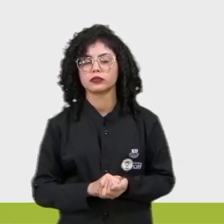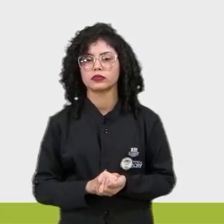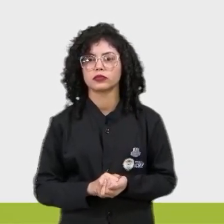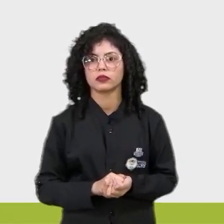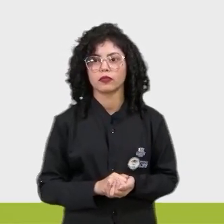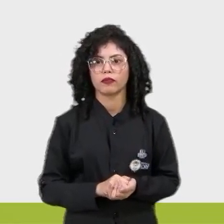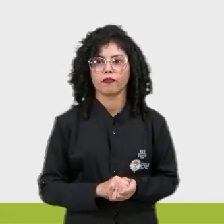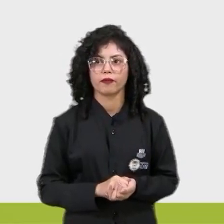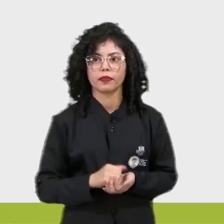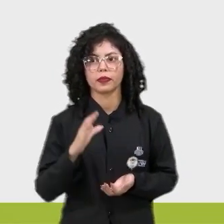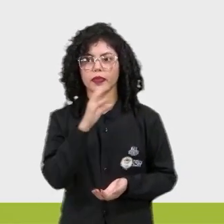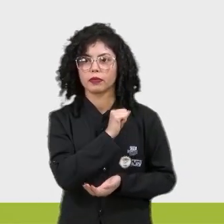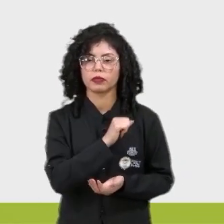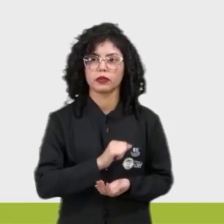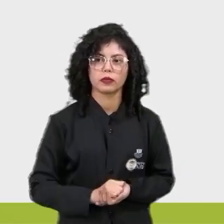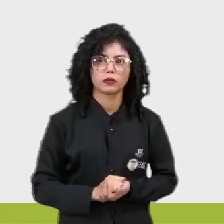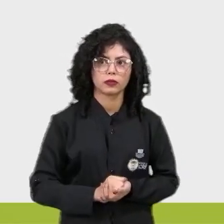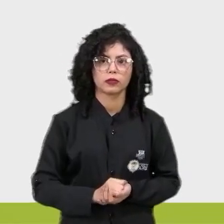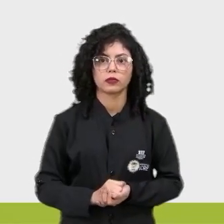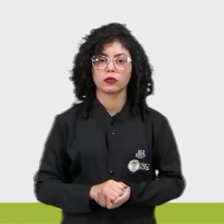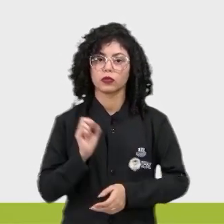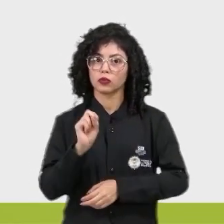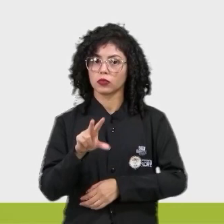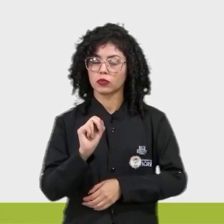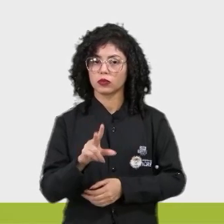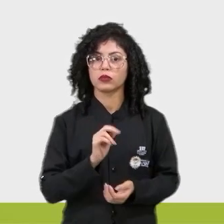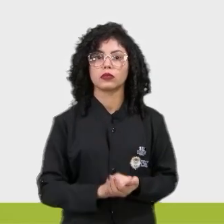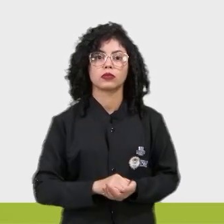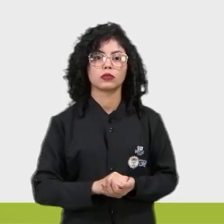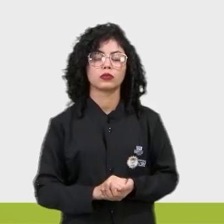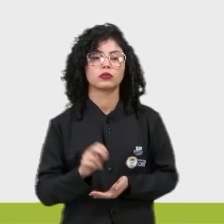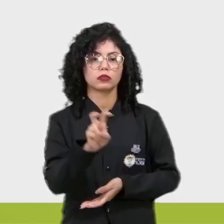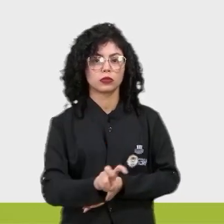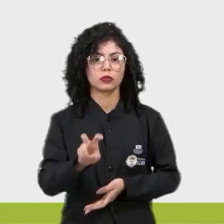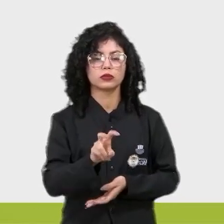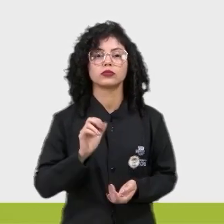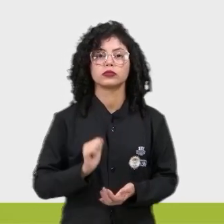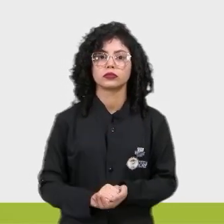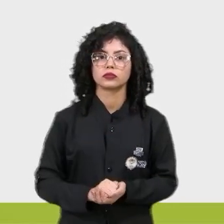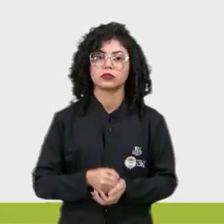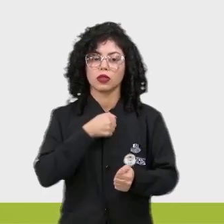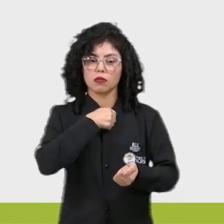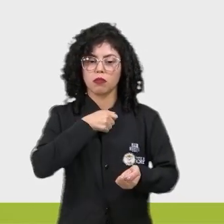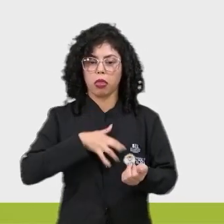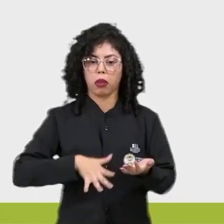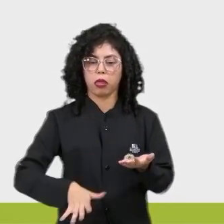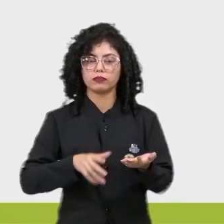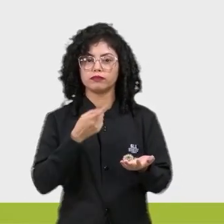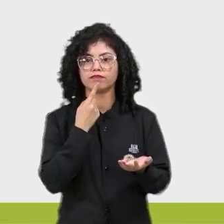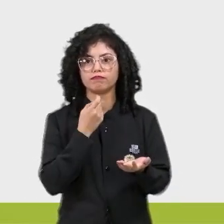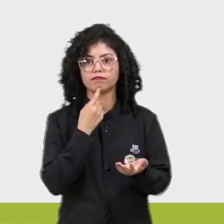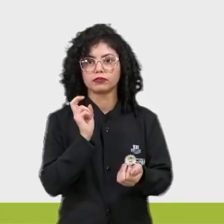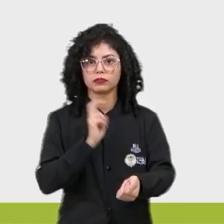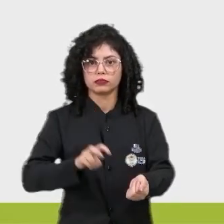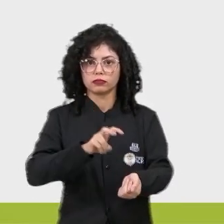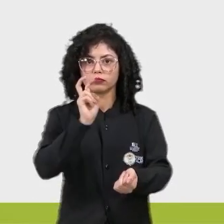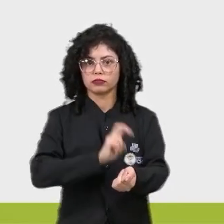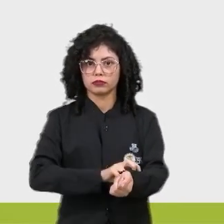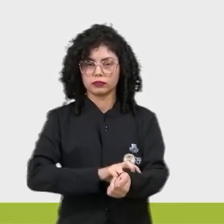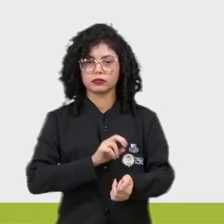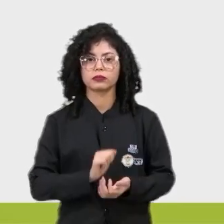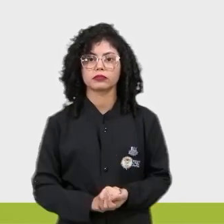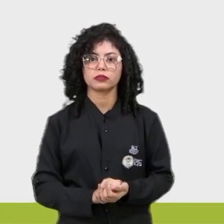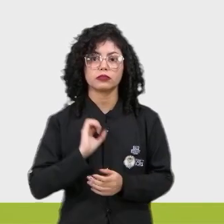toda logo de cara? O veneno da cascavel pode causar hemorragia, com risco de morte a quem é picado pela